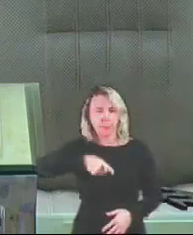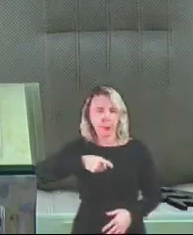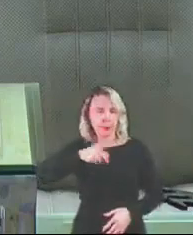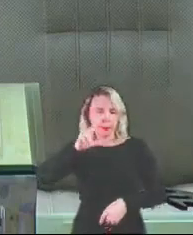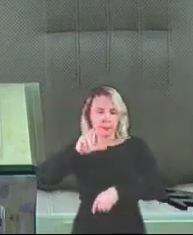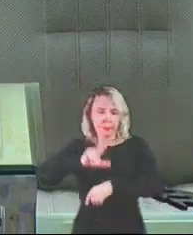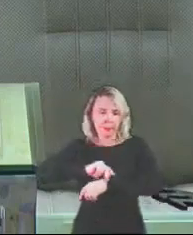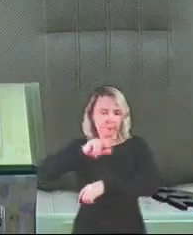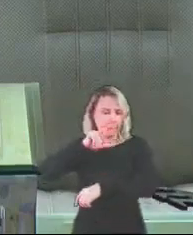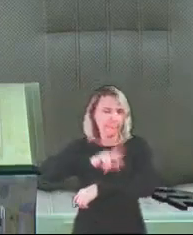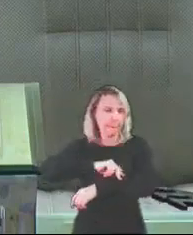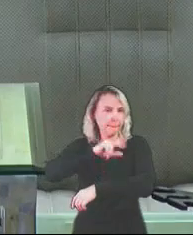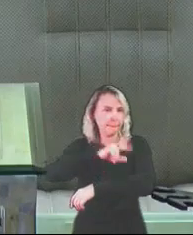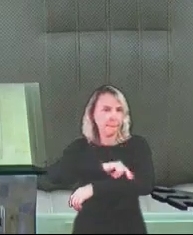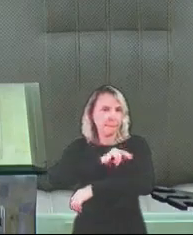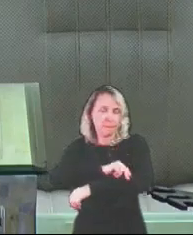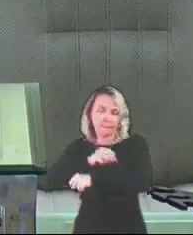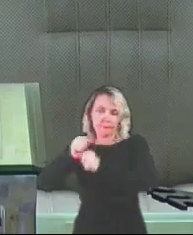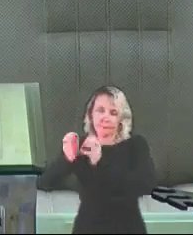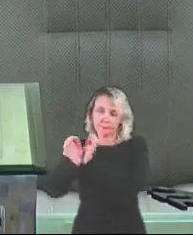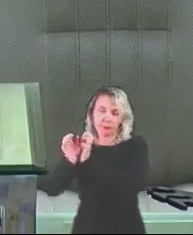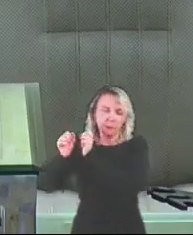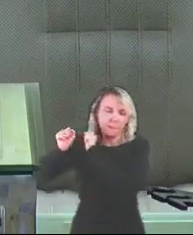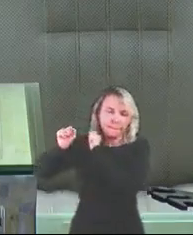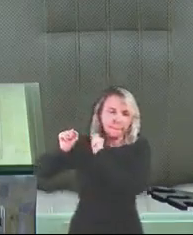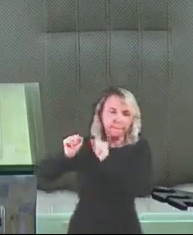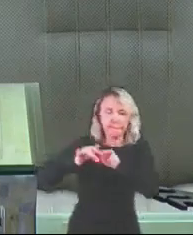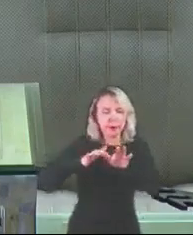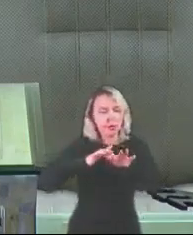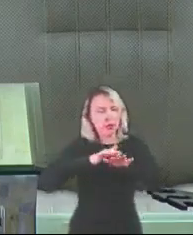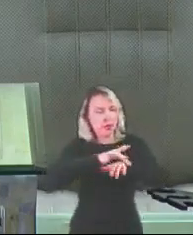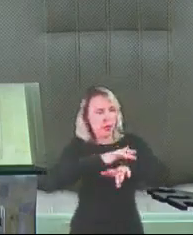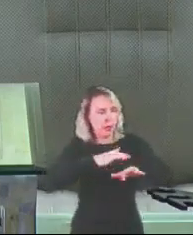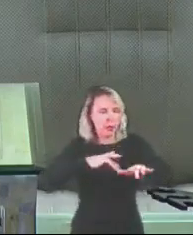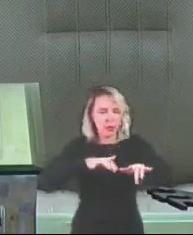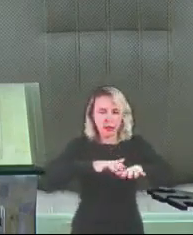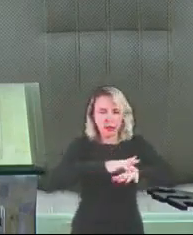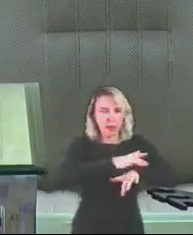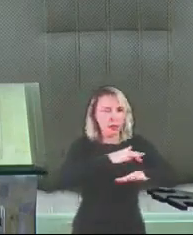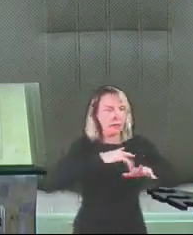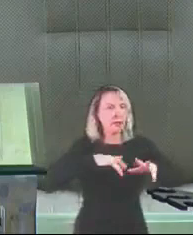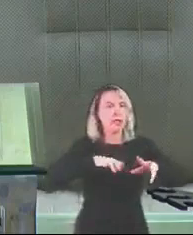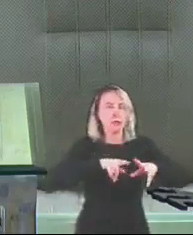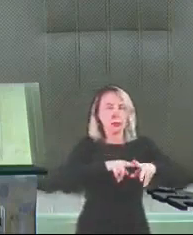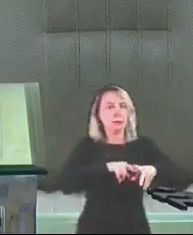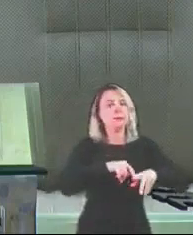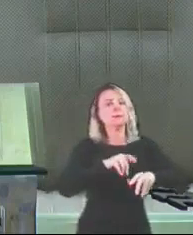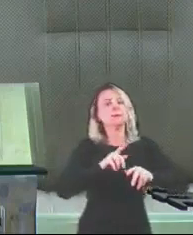que possa fazer uma assolação no meio do povo de Israel.